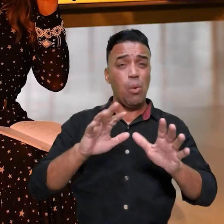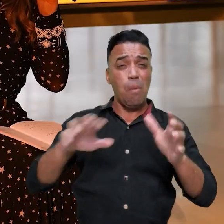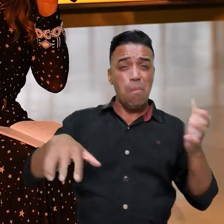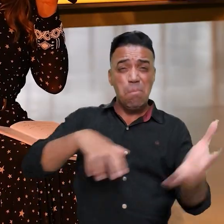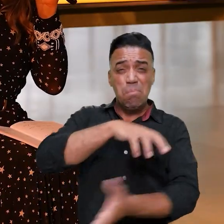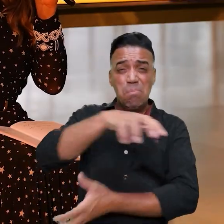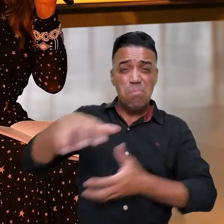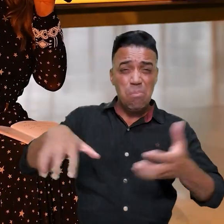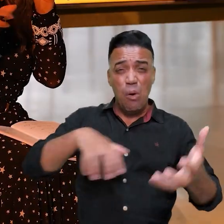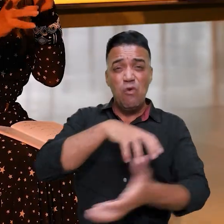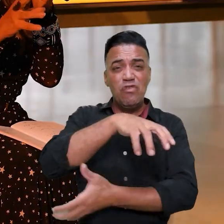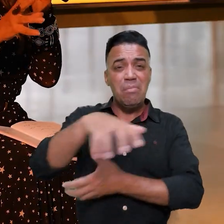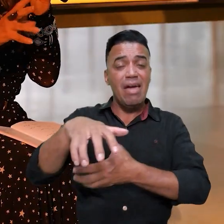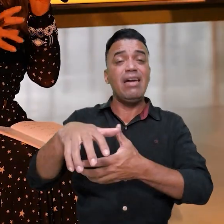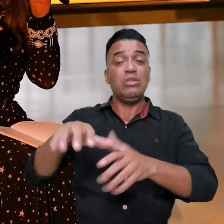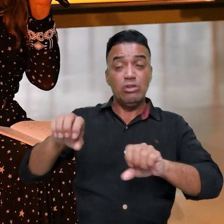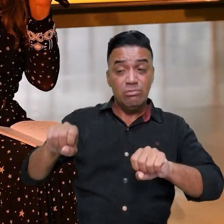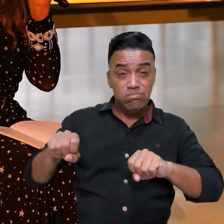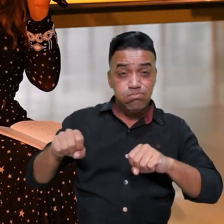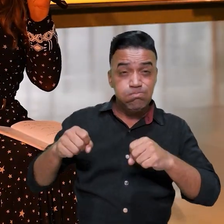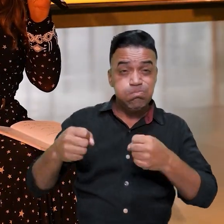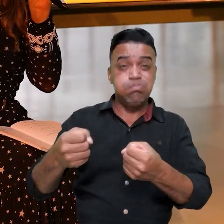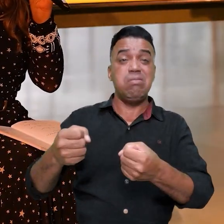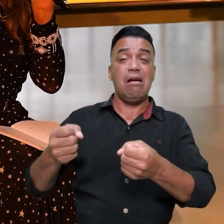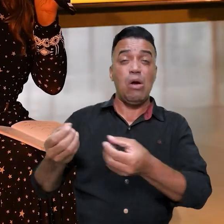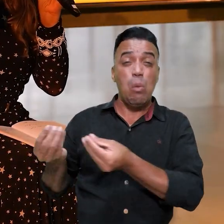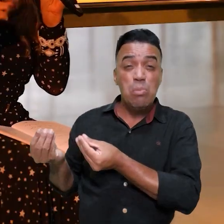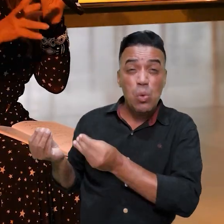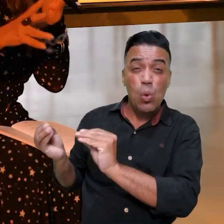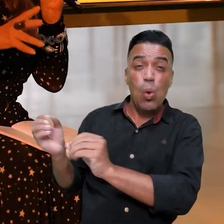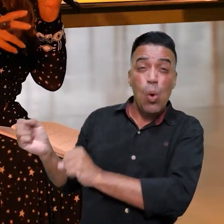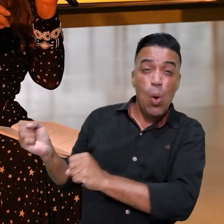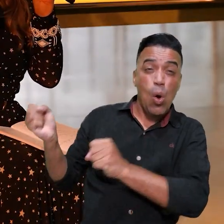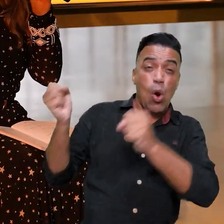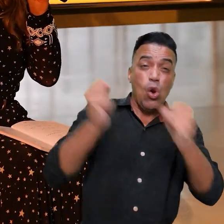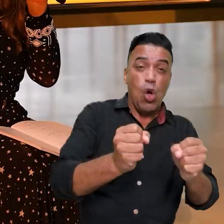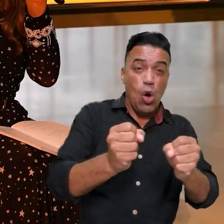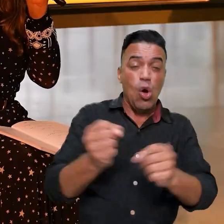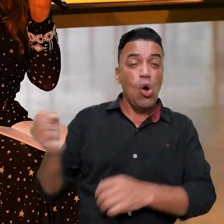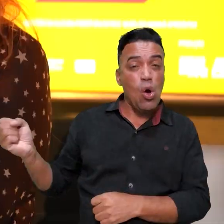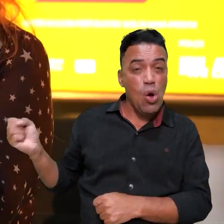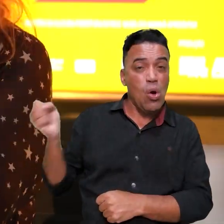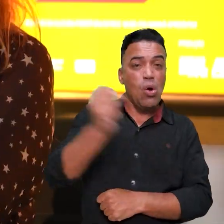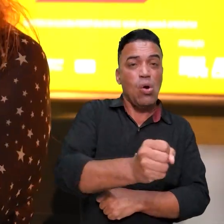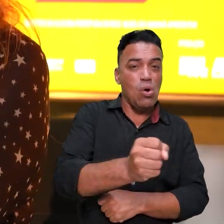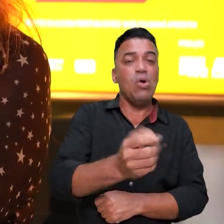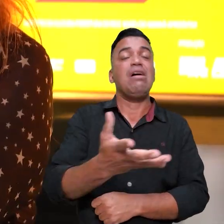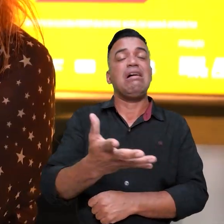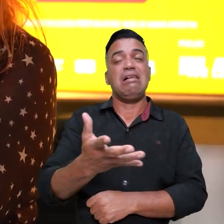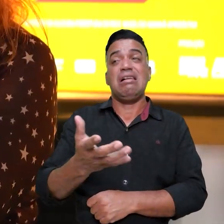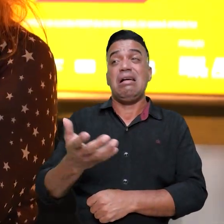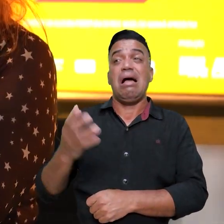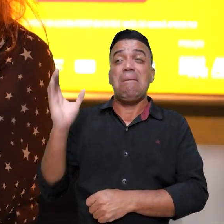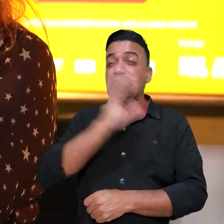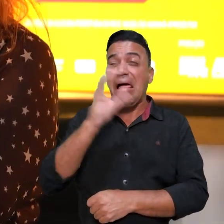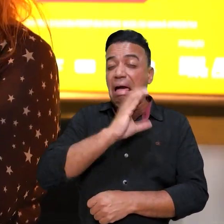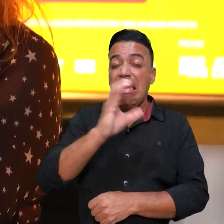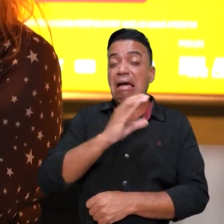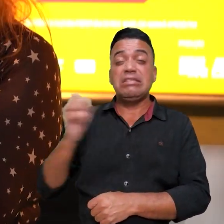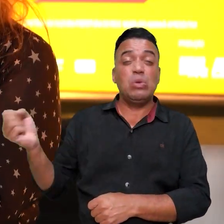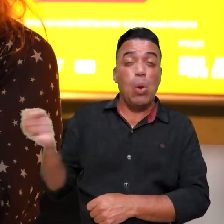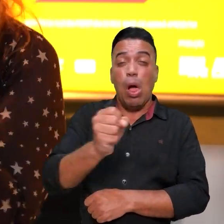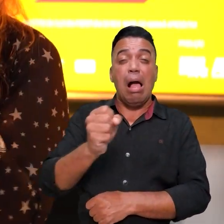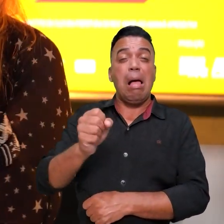movimento que me empurram, que a gente está na pressa de empurrar e ser empurrado,